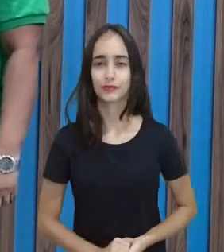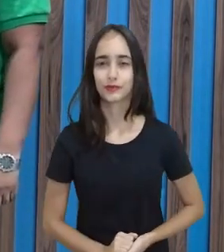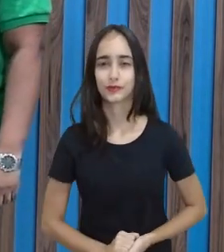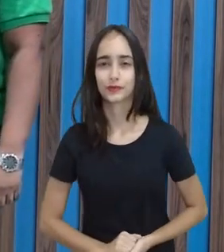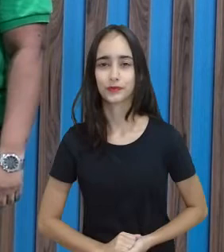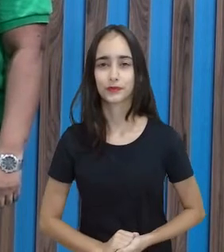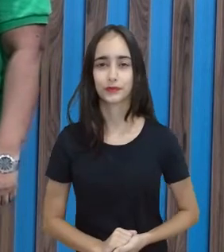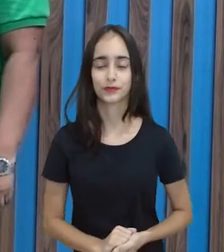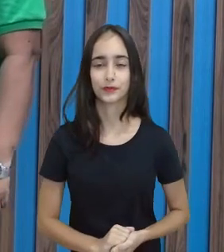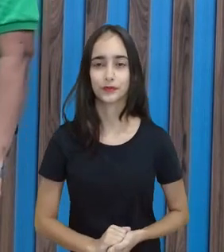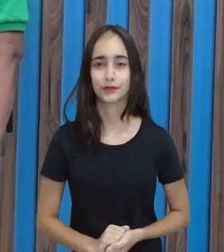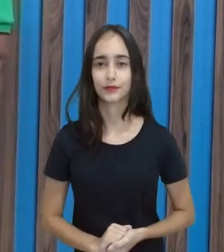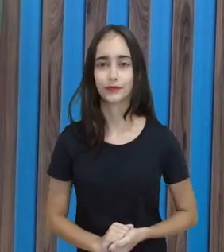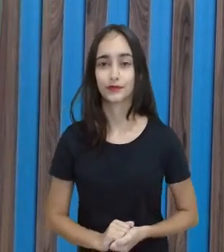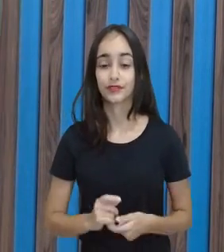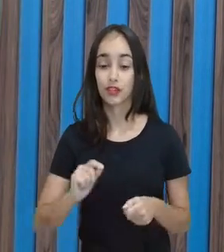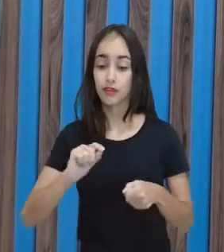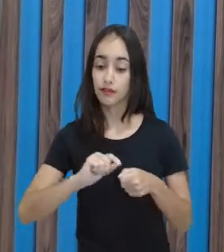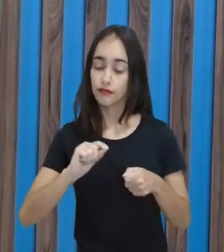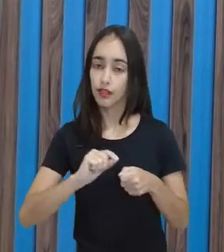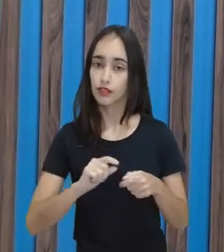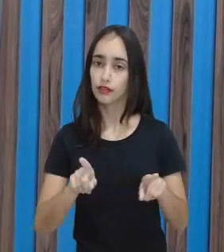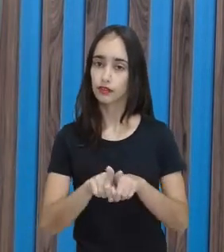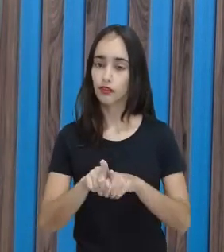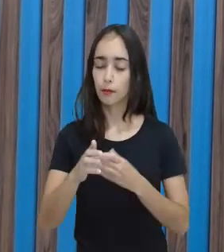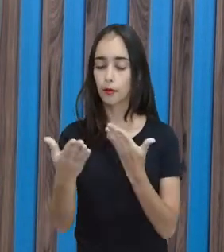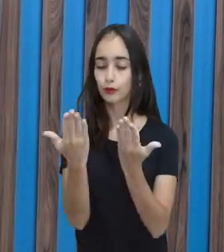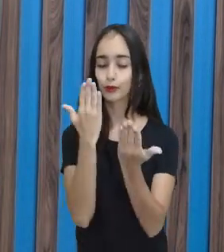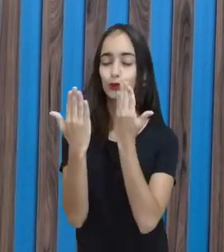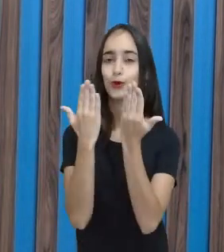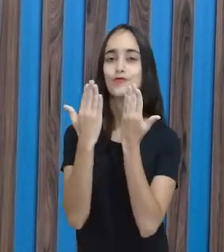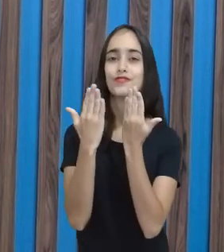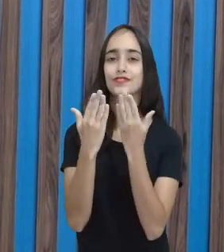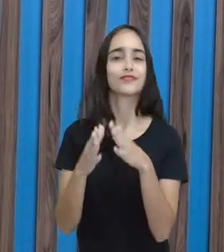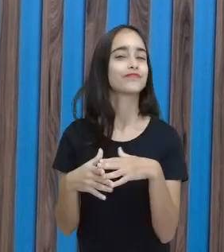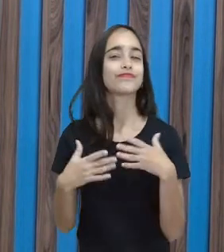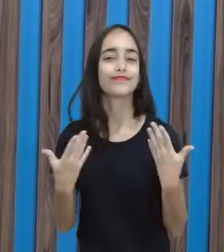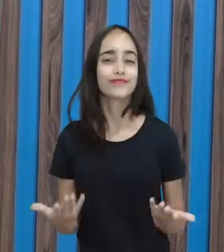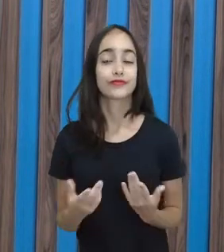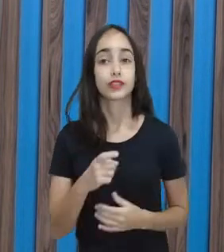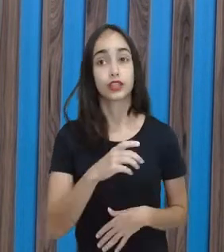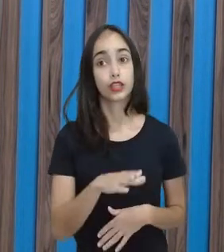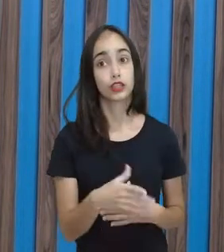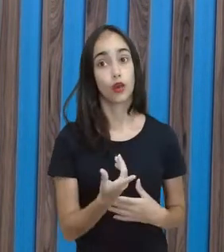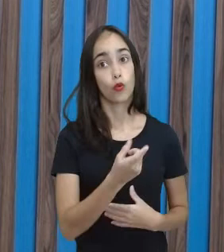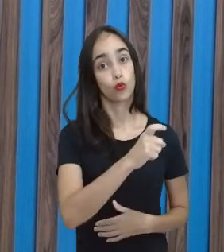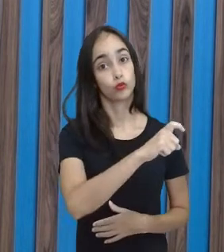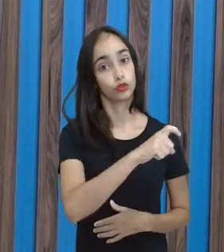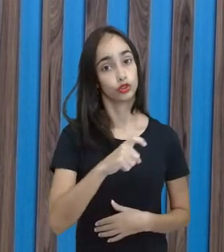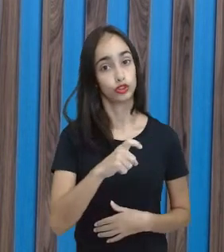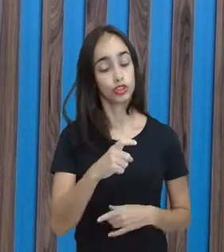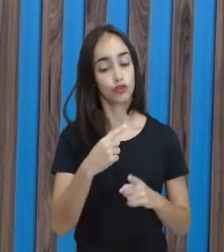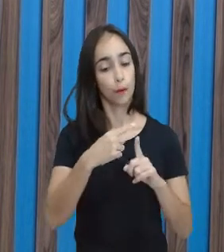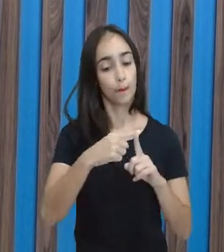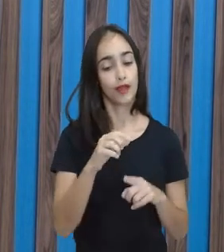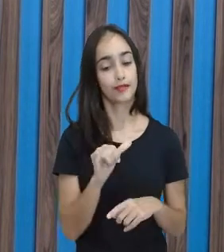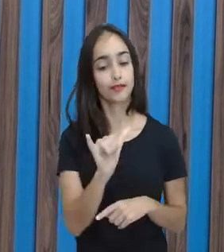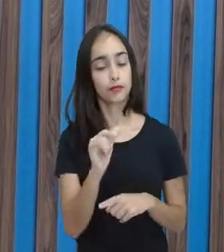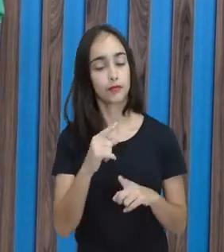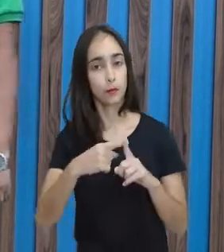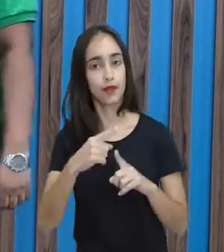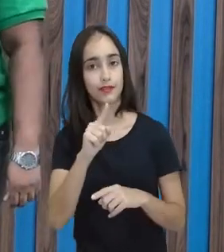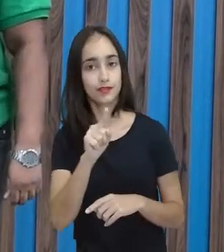Fazendo aqui a comparação, pronto, x mais y mais z igual